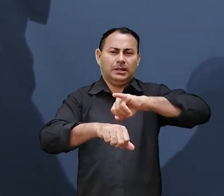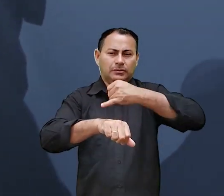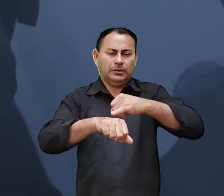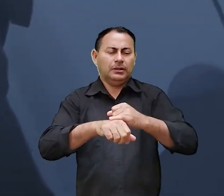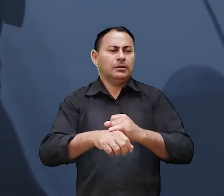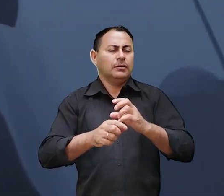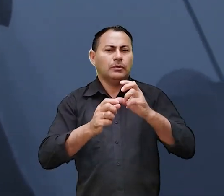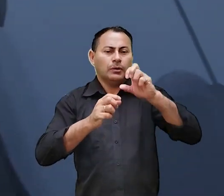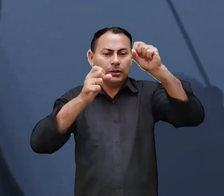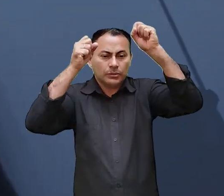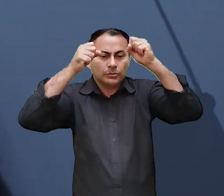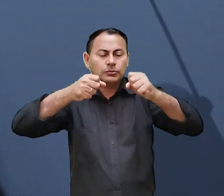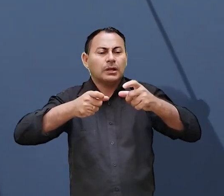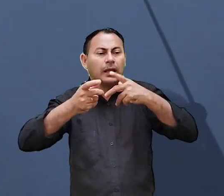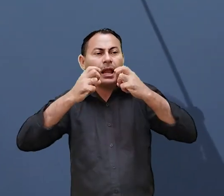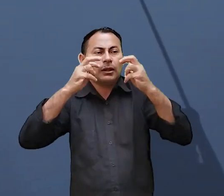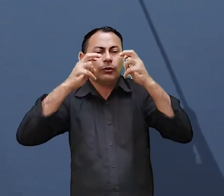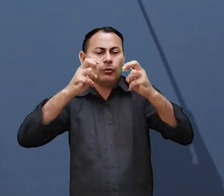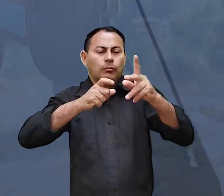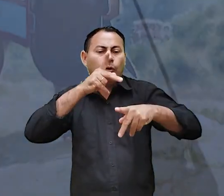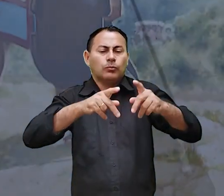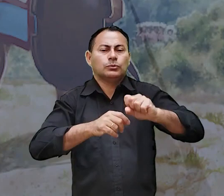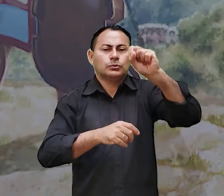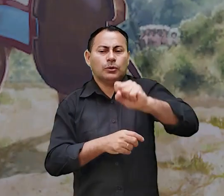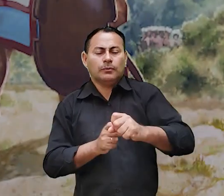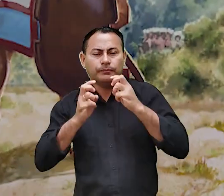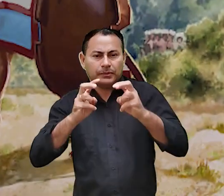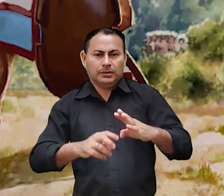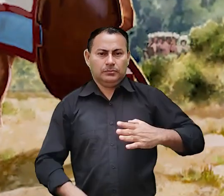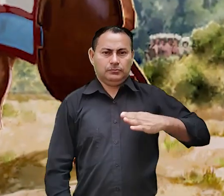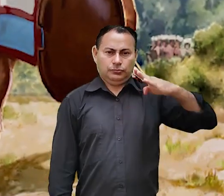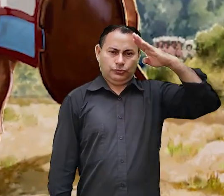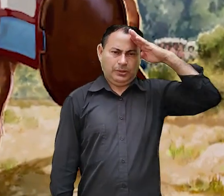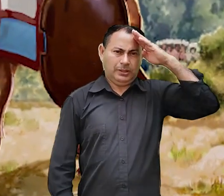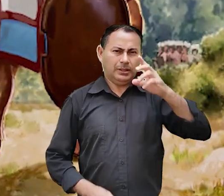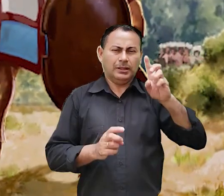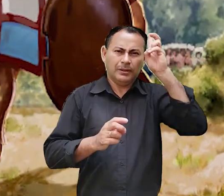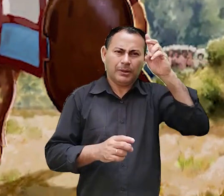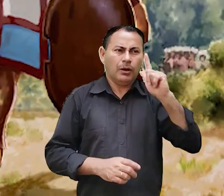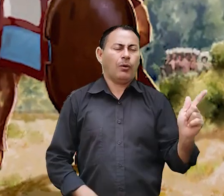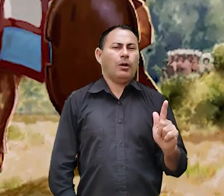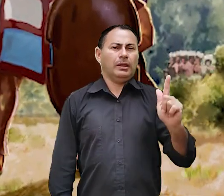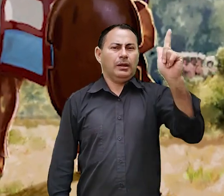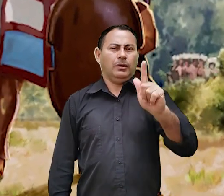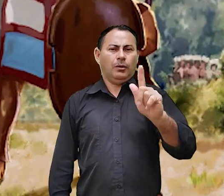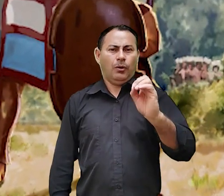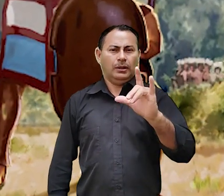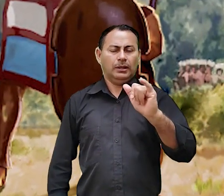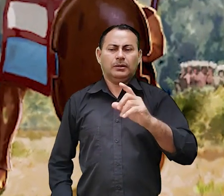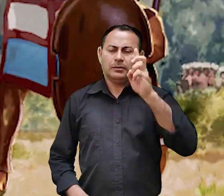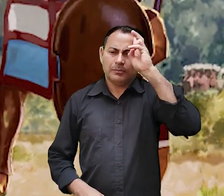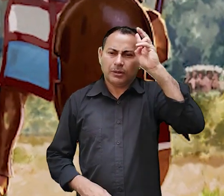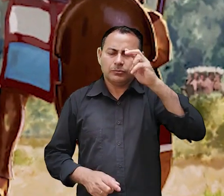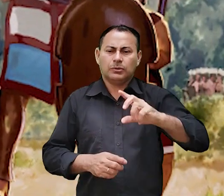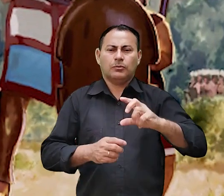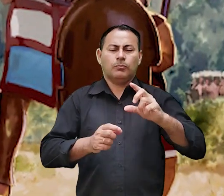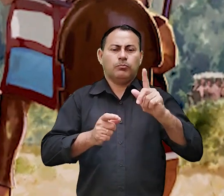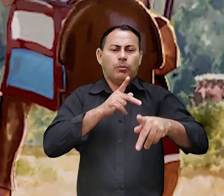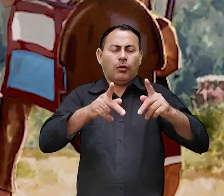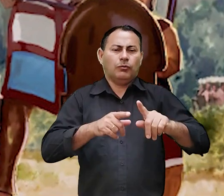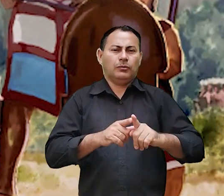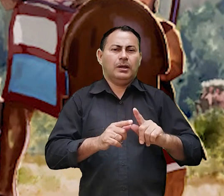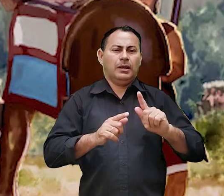insultos para os homens que guardavam a cidade esse General lembra Golias que insultou o povo hebreu e que depois foi